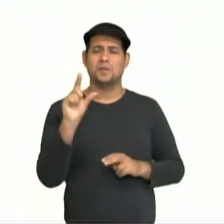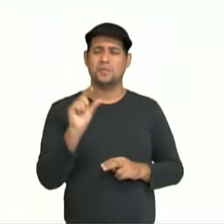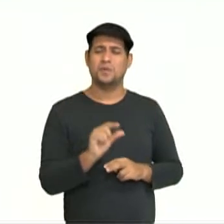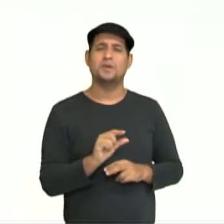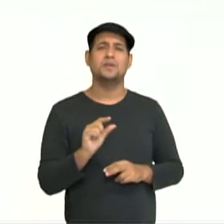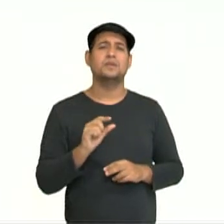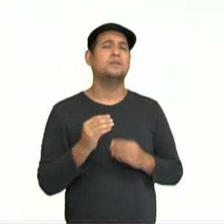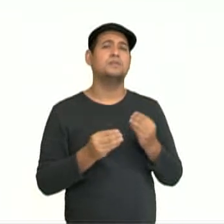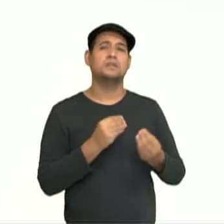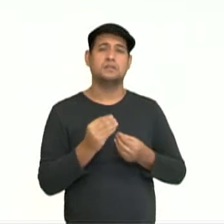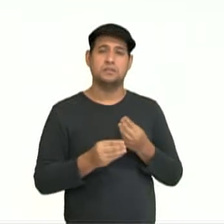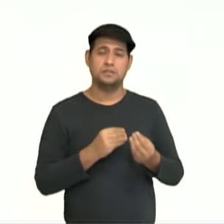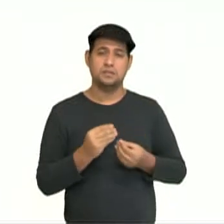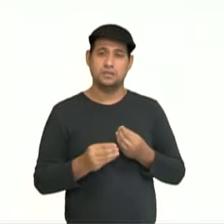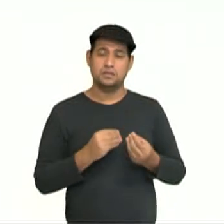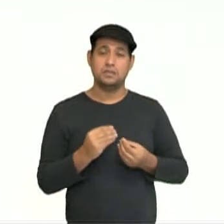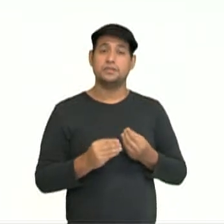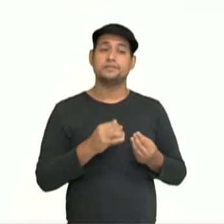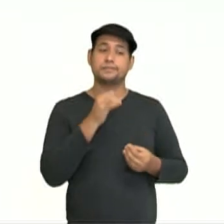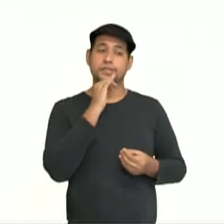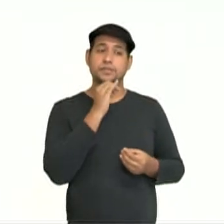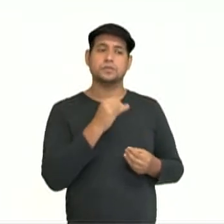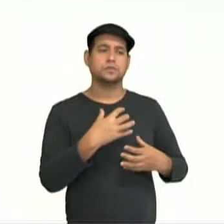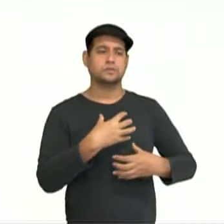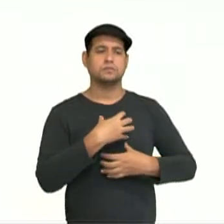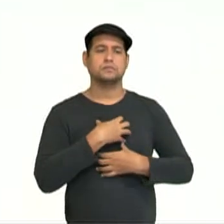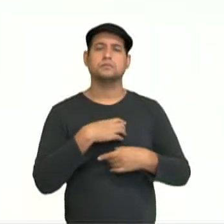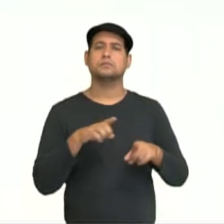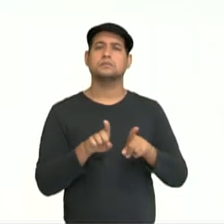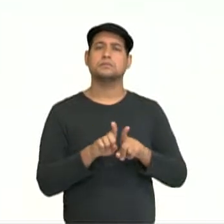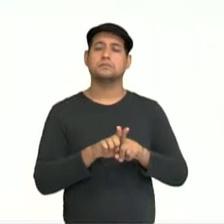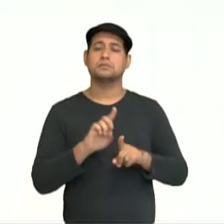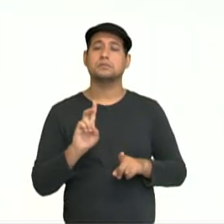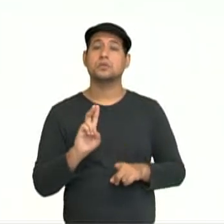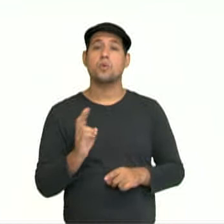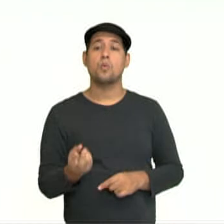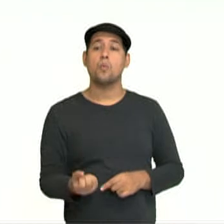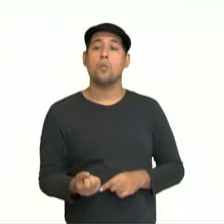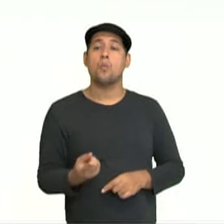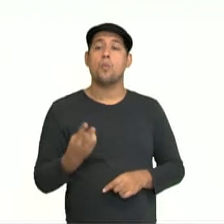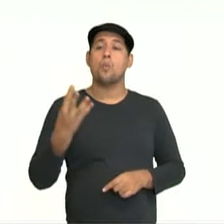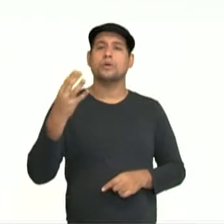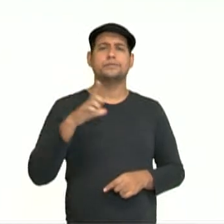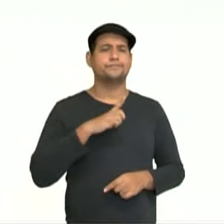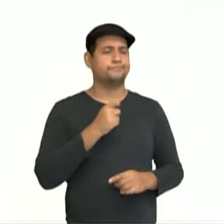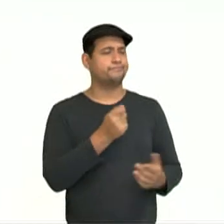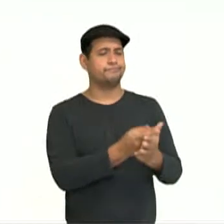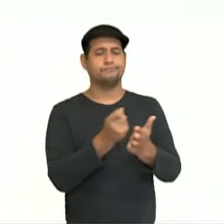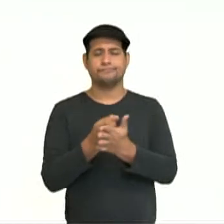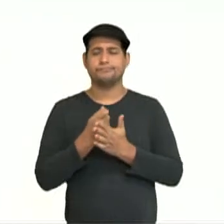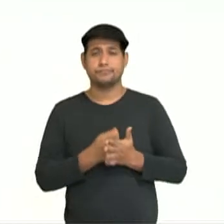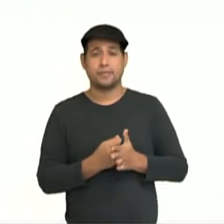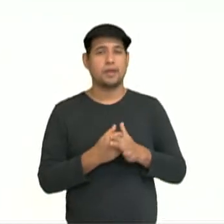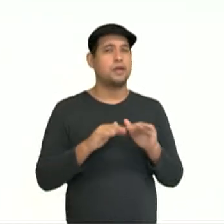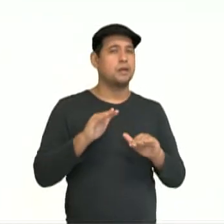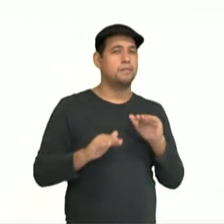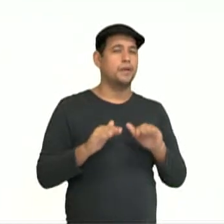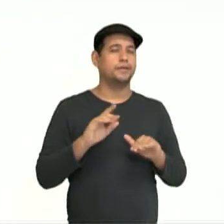a partir do quê? A partir do tipo e do volume de gasto que se tem, em média,